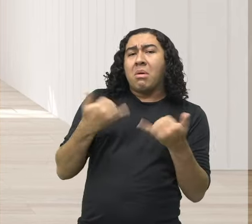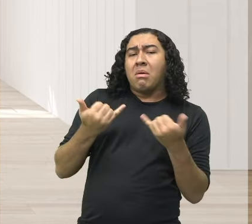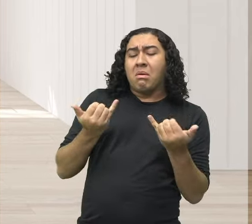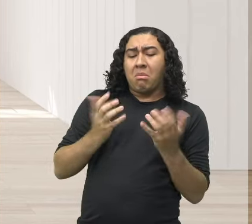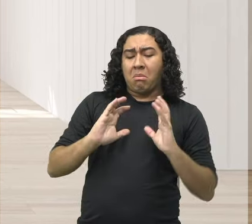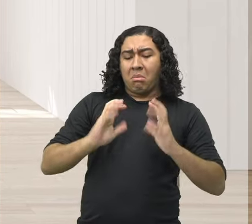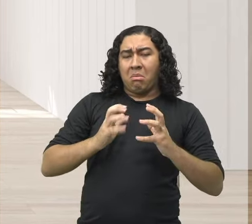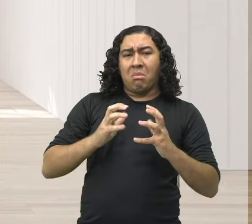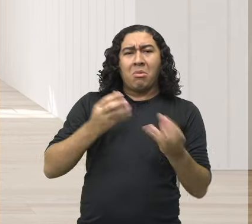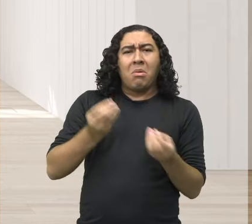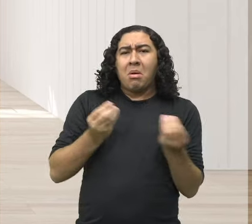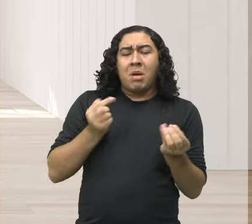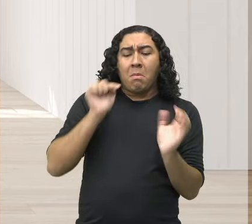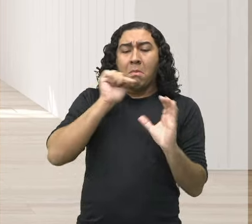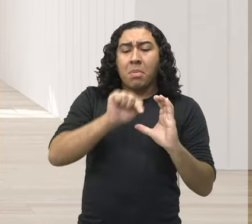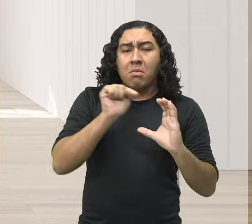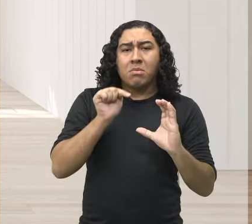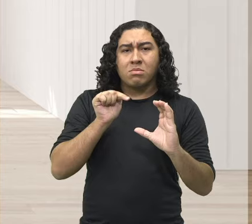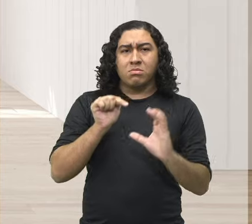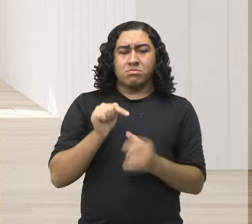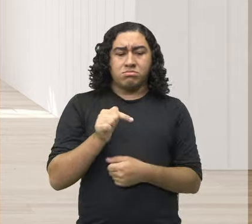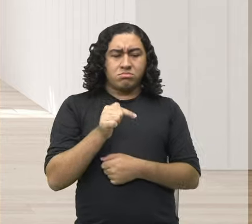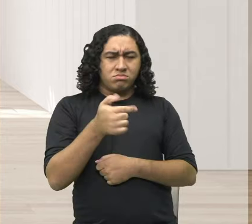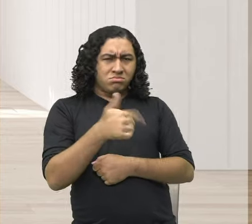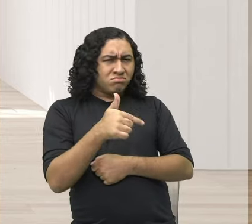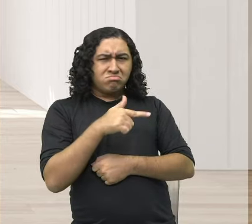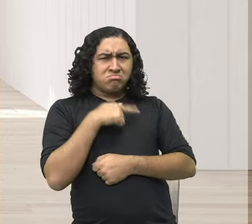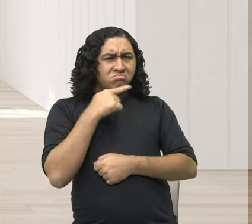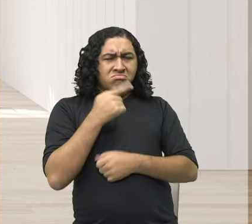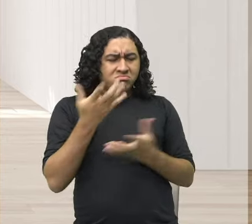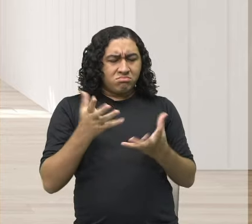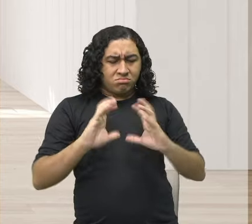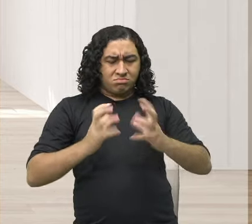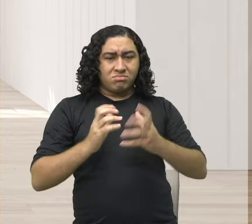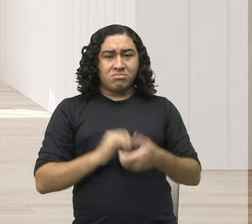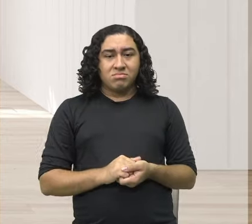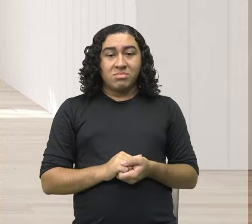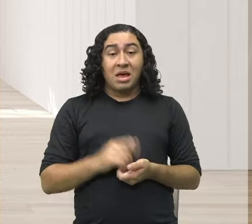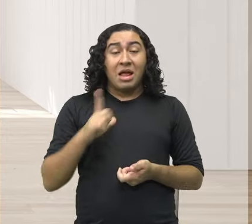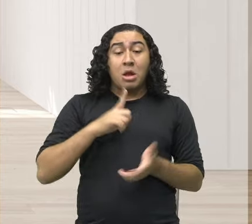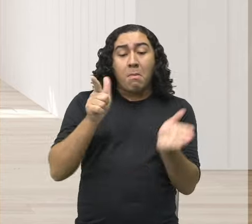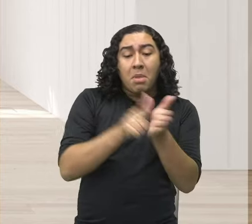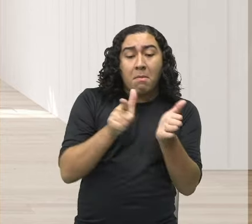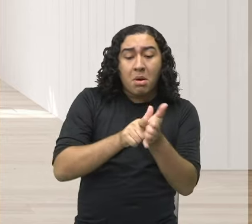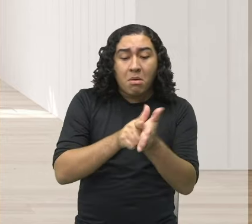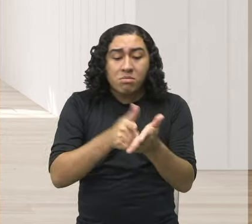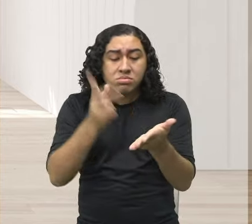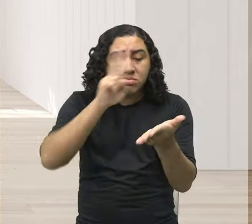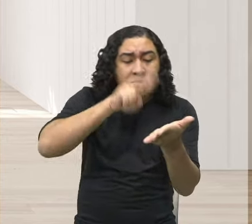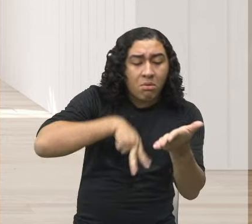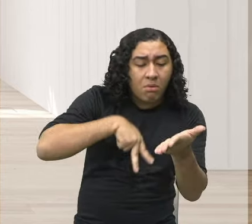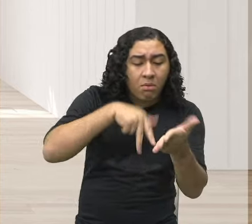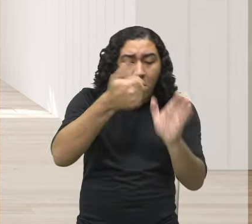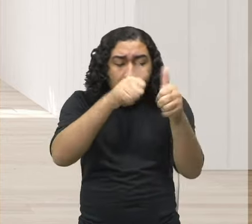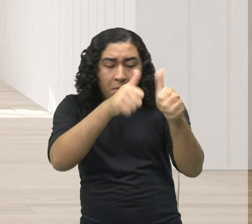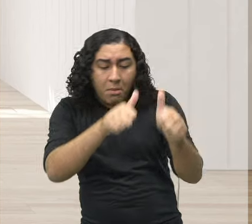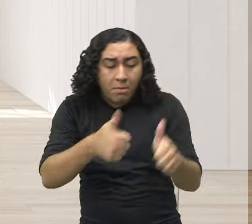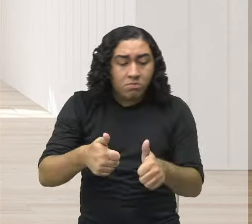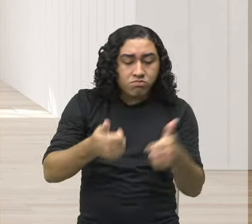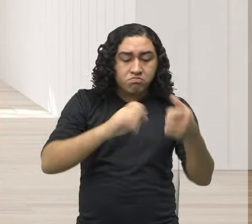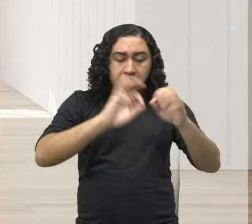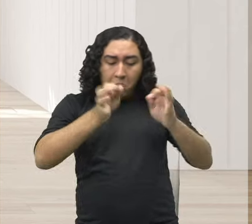Como é que liga? Não liga. O garoto procurou dentro do papel de embrulho.